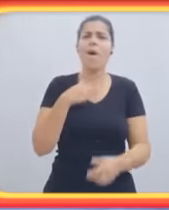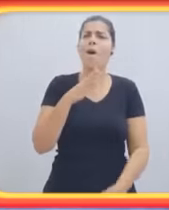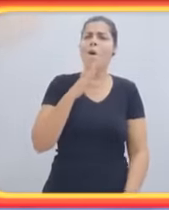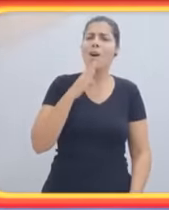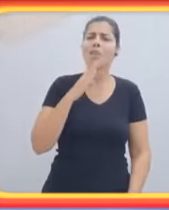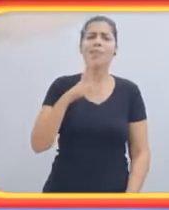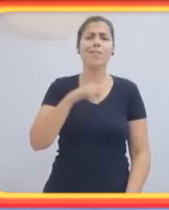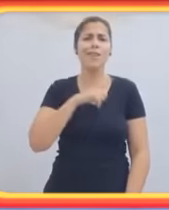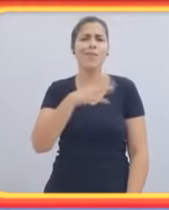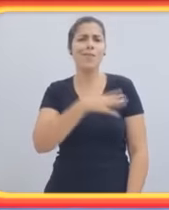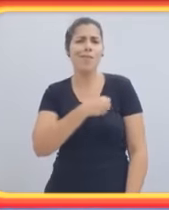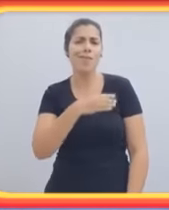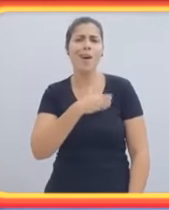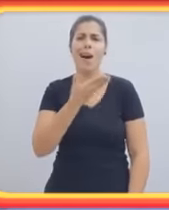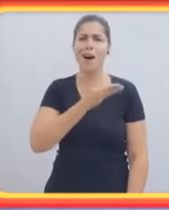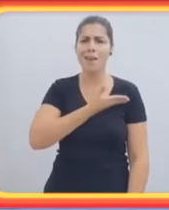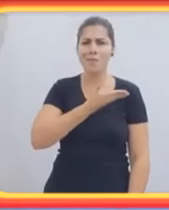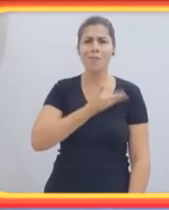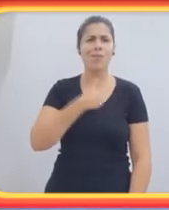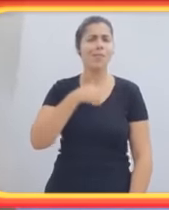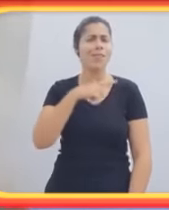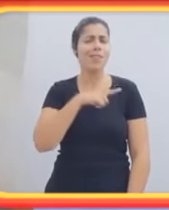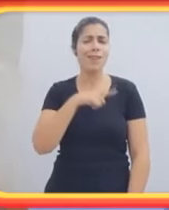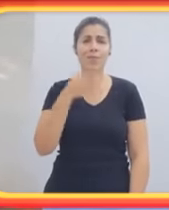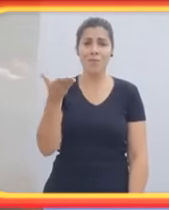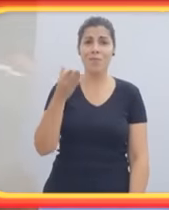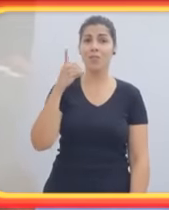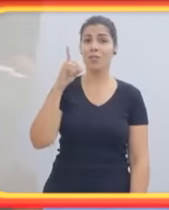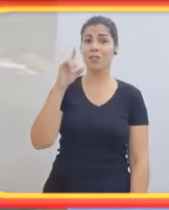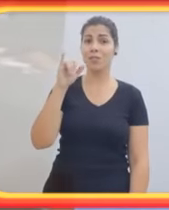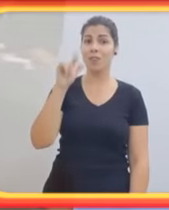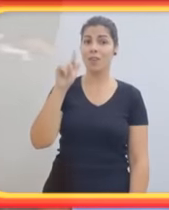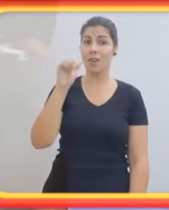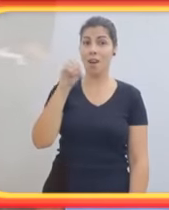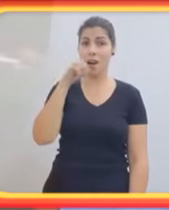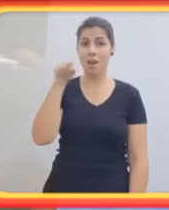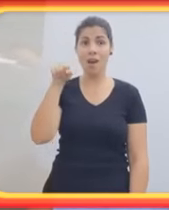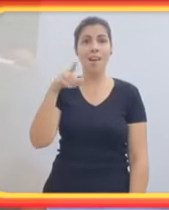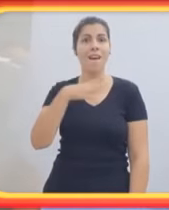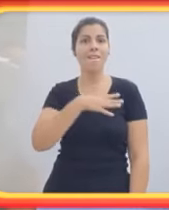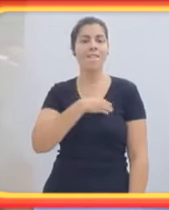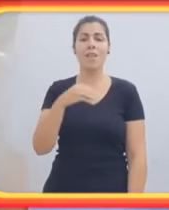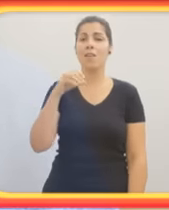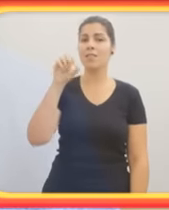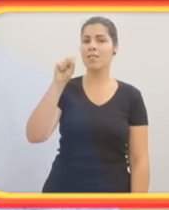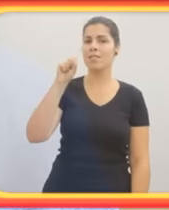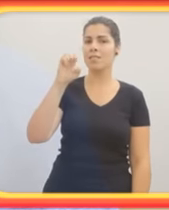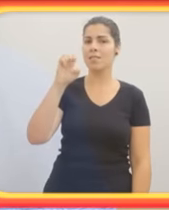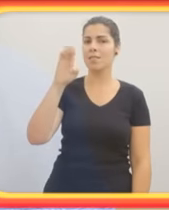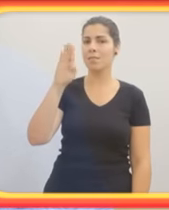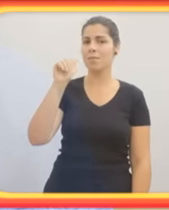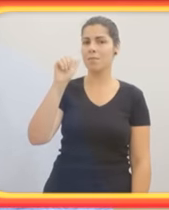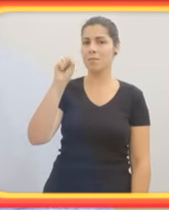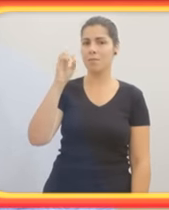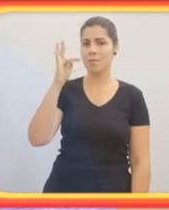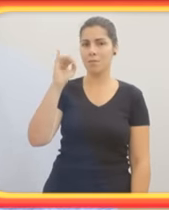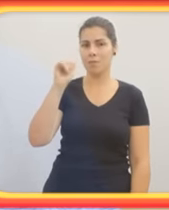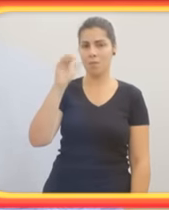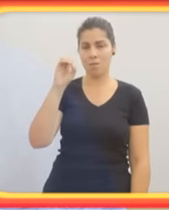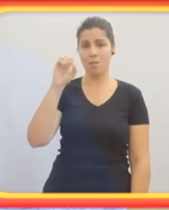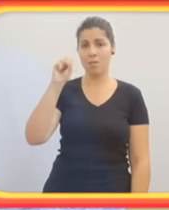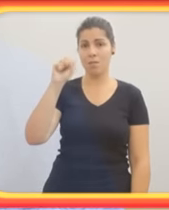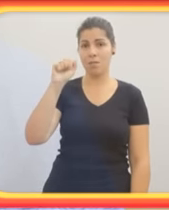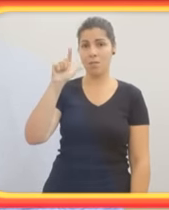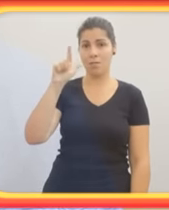gostam muito de música. Tem vários, eu tenho alguns amigos, tenho filhos de amigos com deficiências e tal,